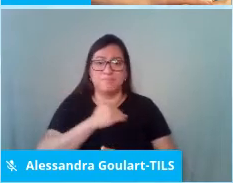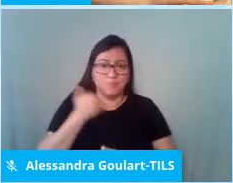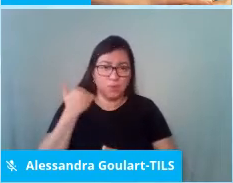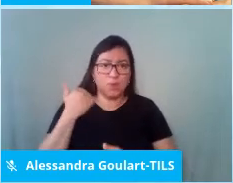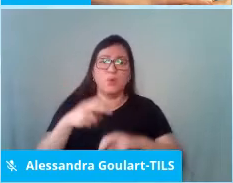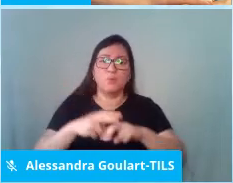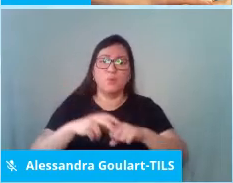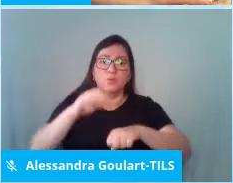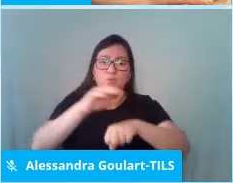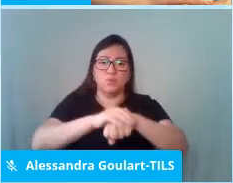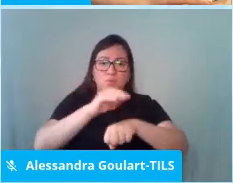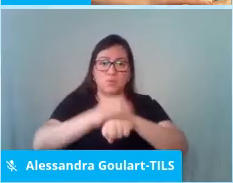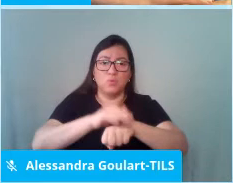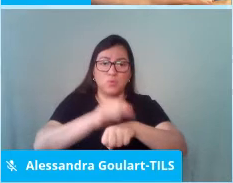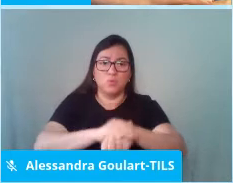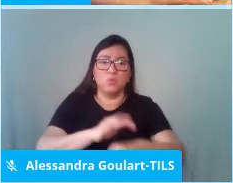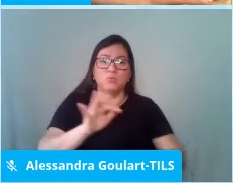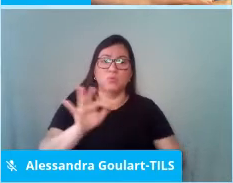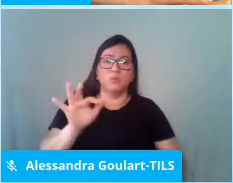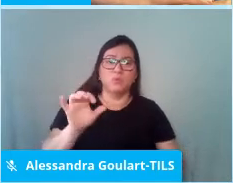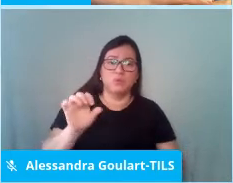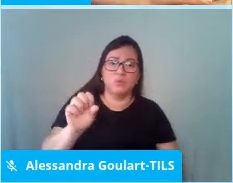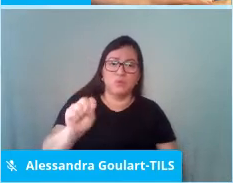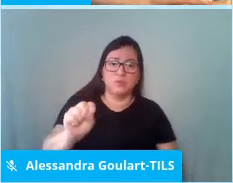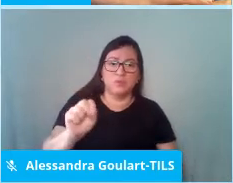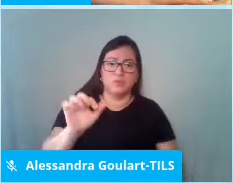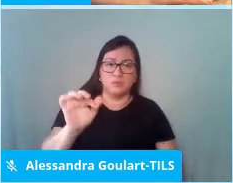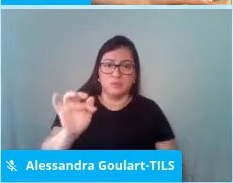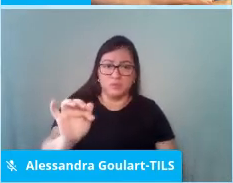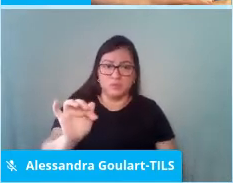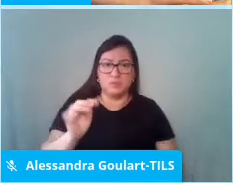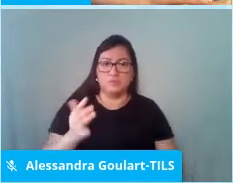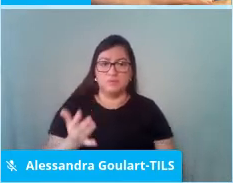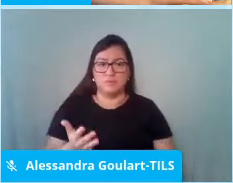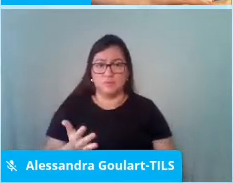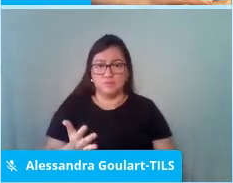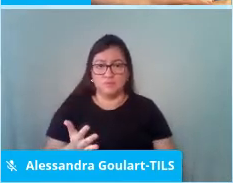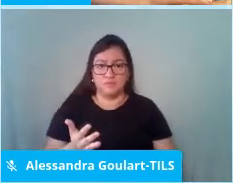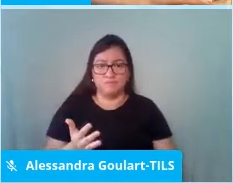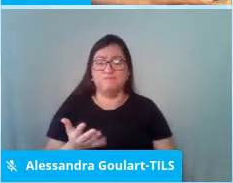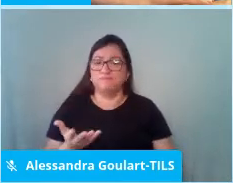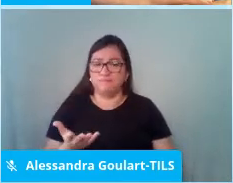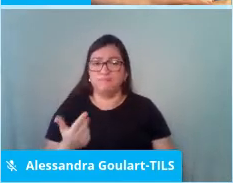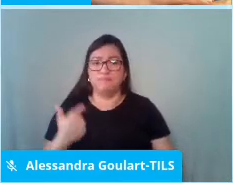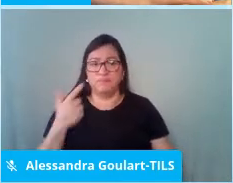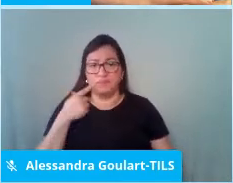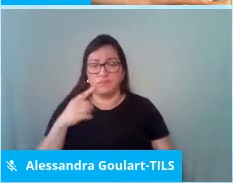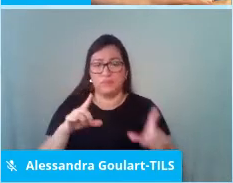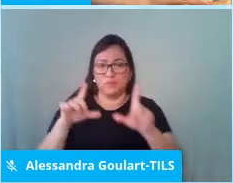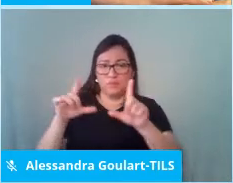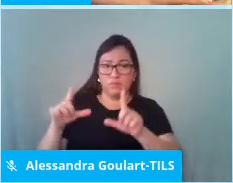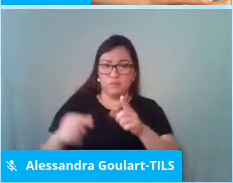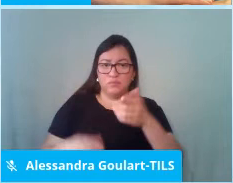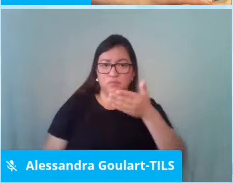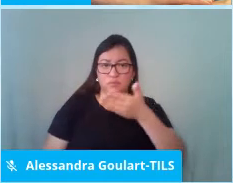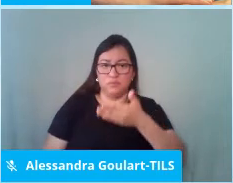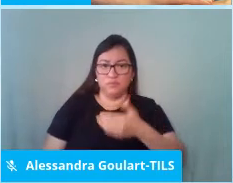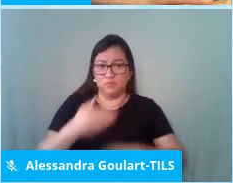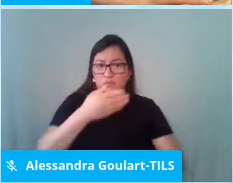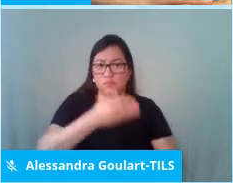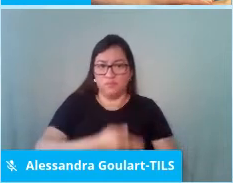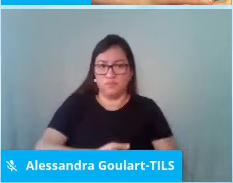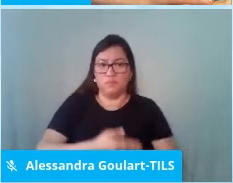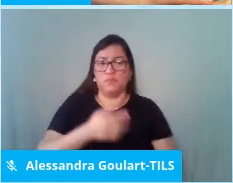sífilis congênita no país, né? Nesse slide eu descrevo, então, o intervalo de